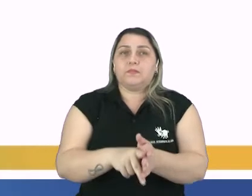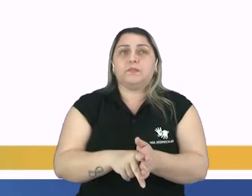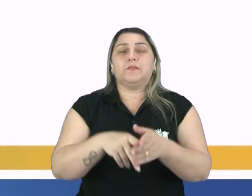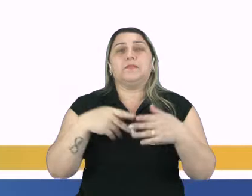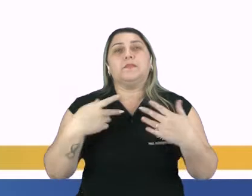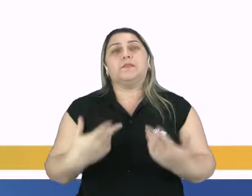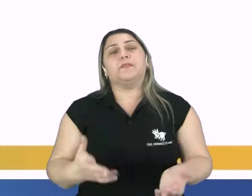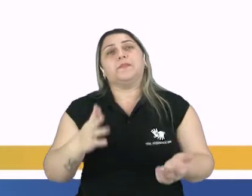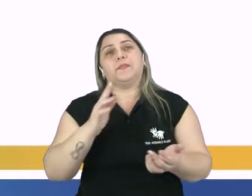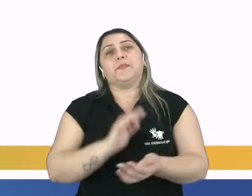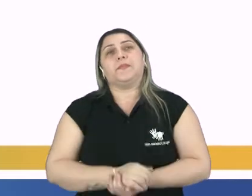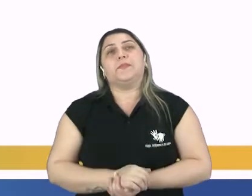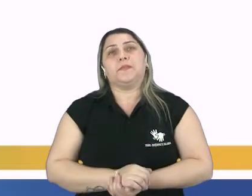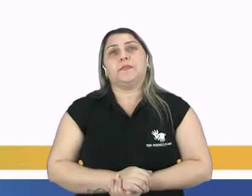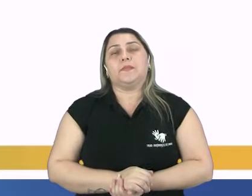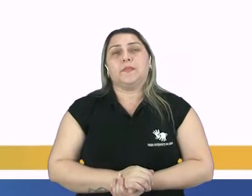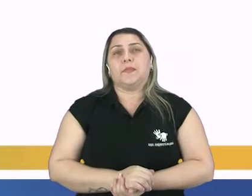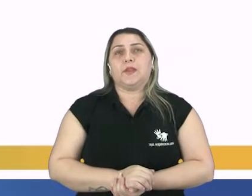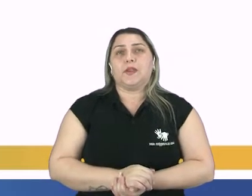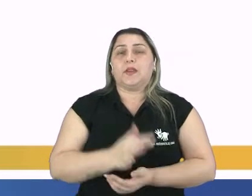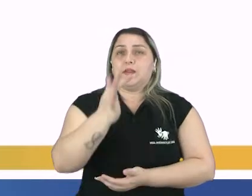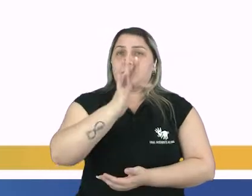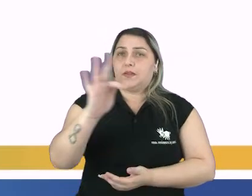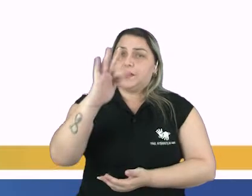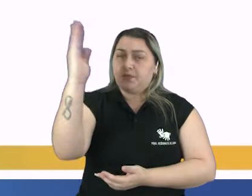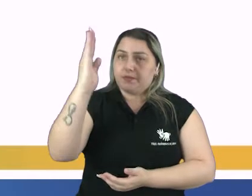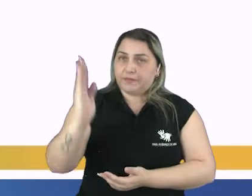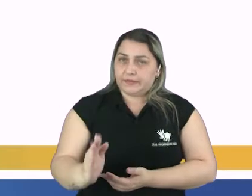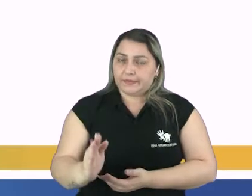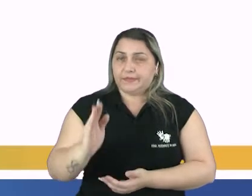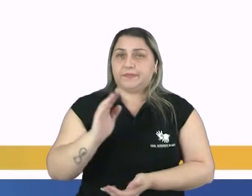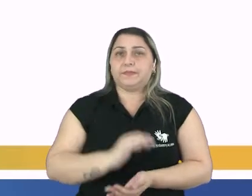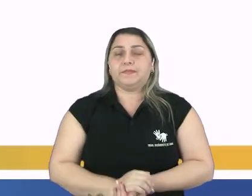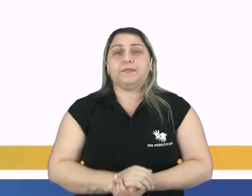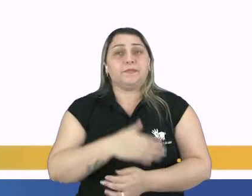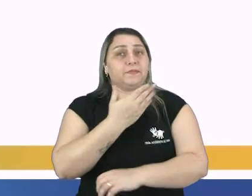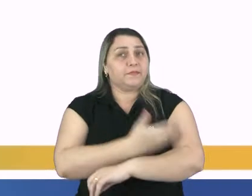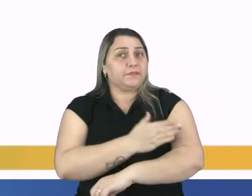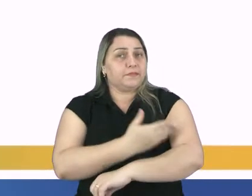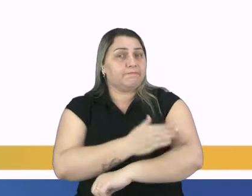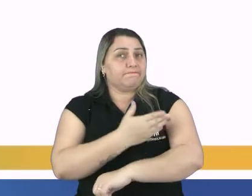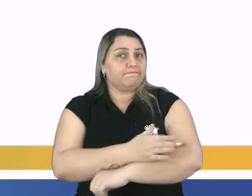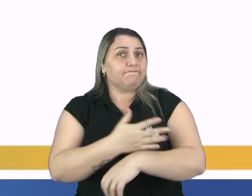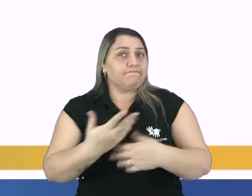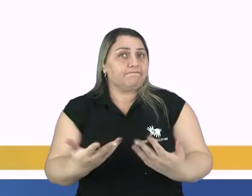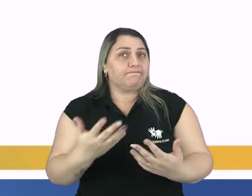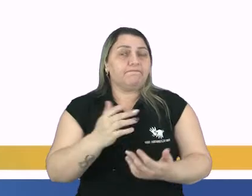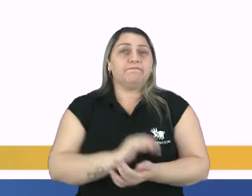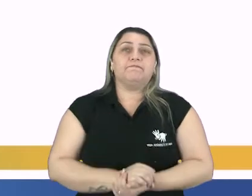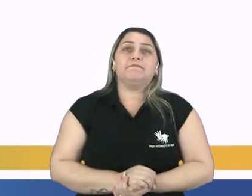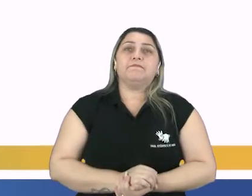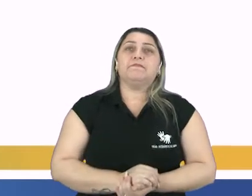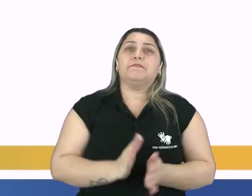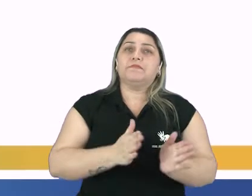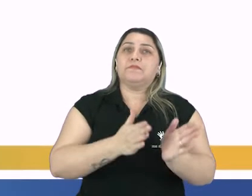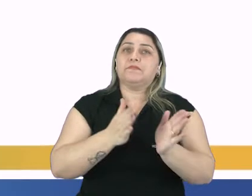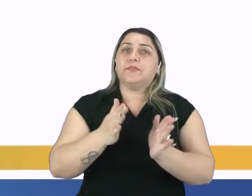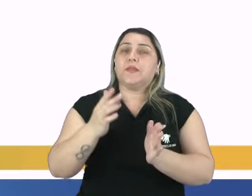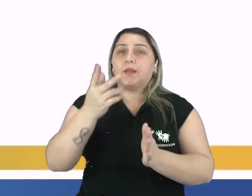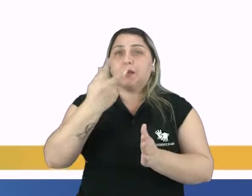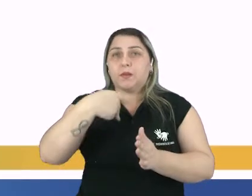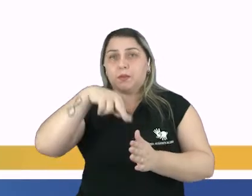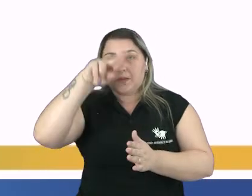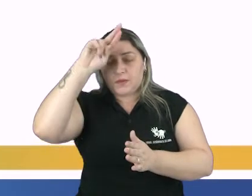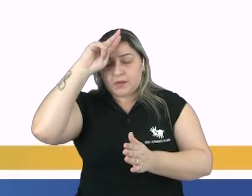como integrante da Federação Brasileira de modo praticamente incontroverso. O Peru seguiria